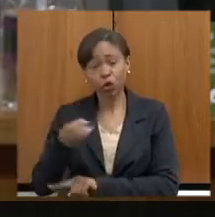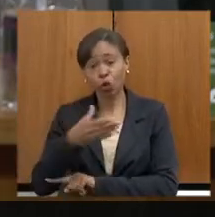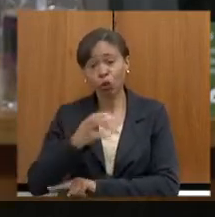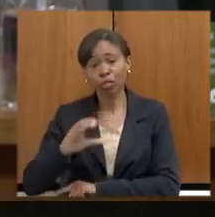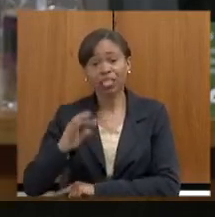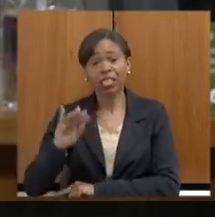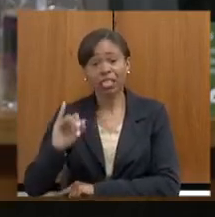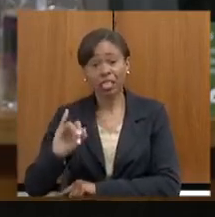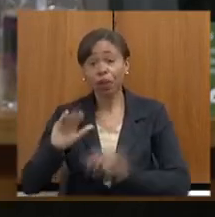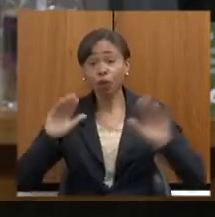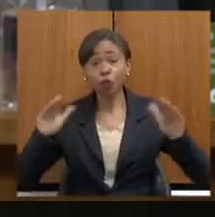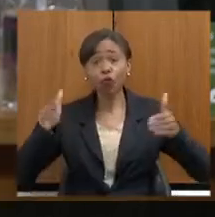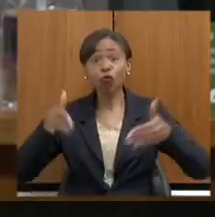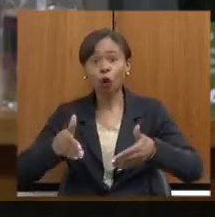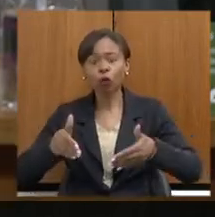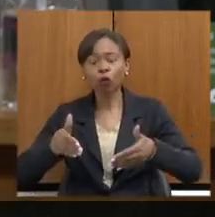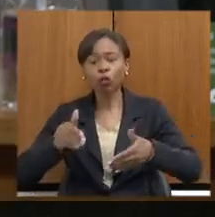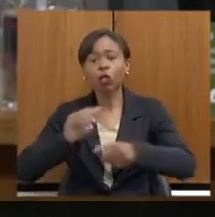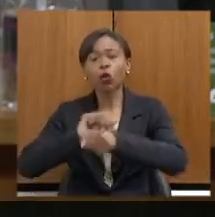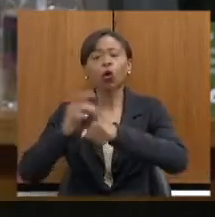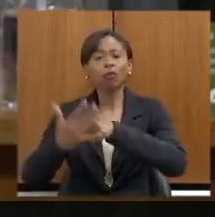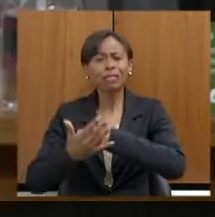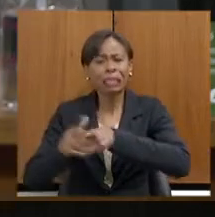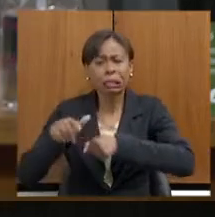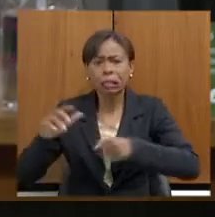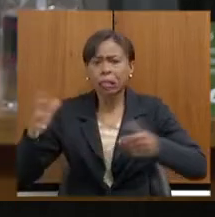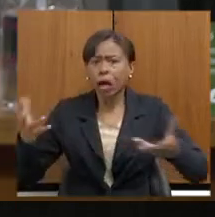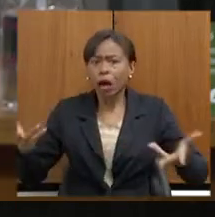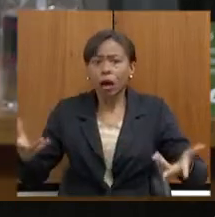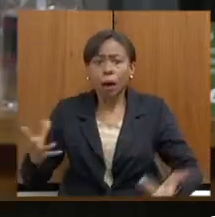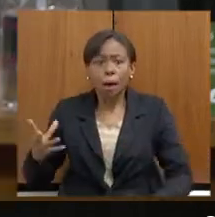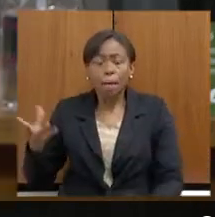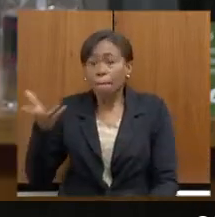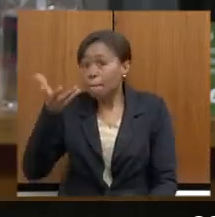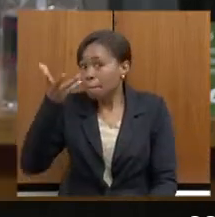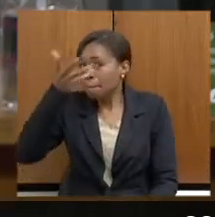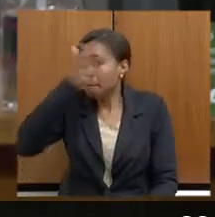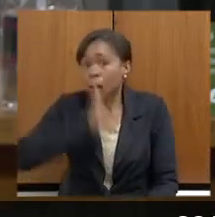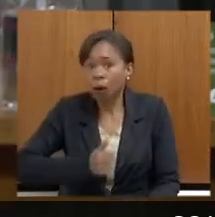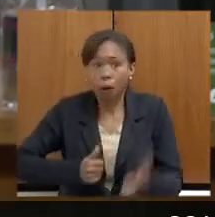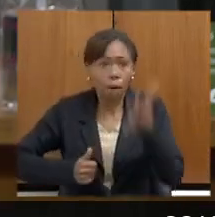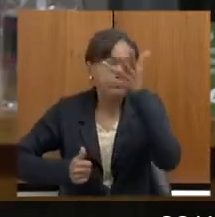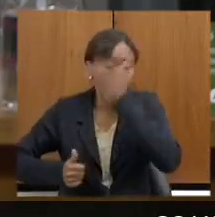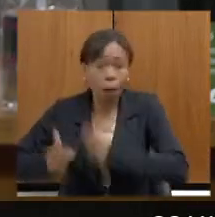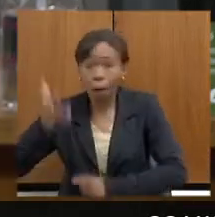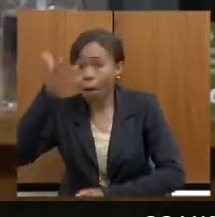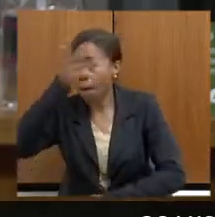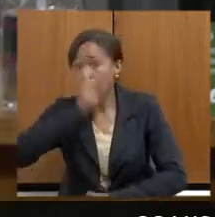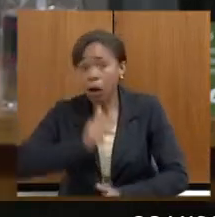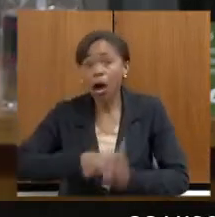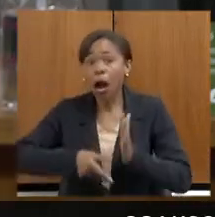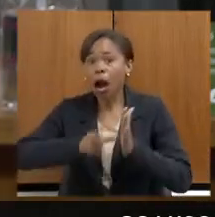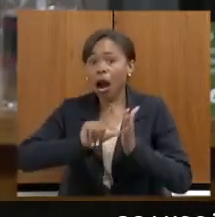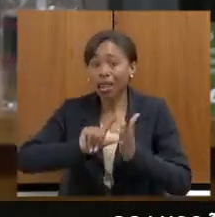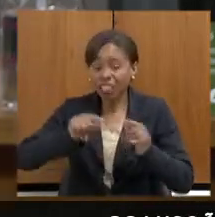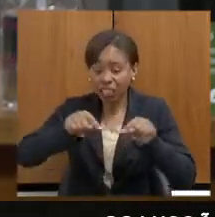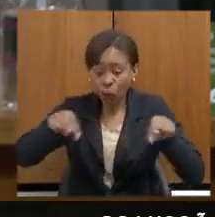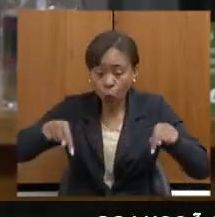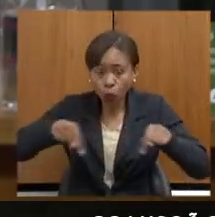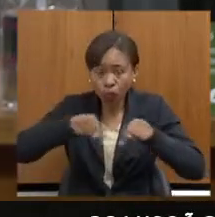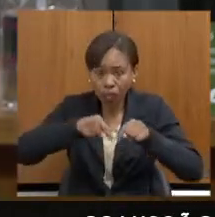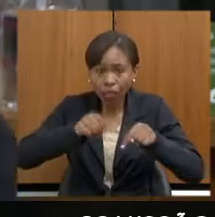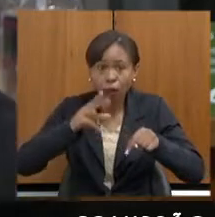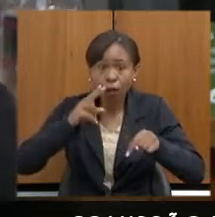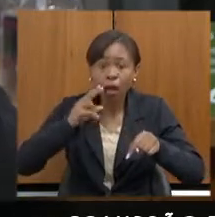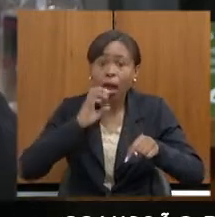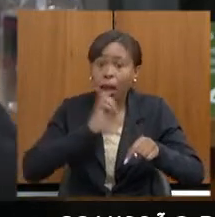para ouvir de O Julia salvou a vida de mais quando fechou a unidade de emergência e aquilo tudo virou leito de